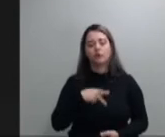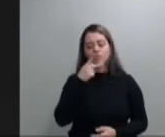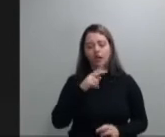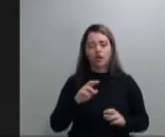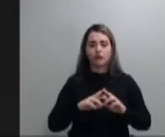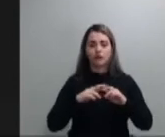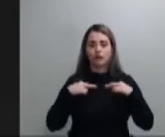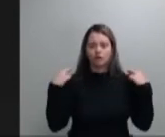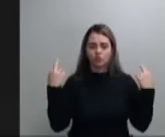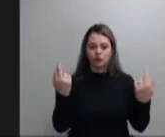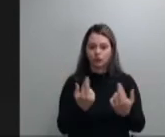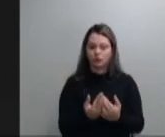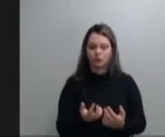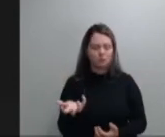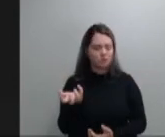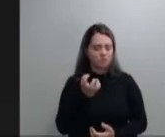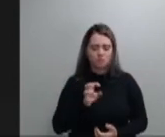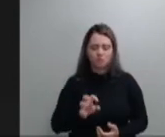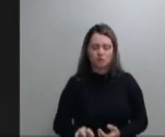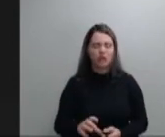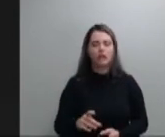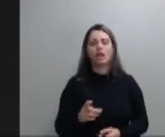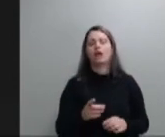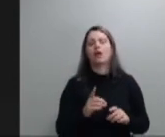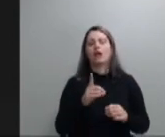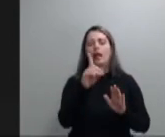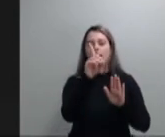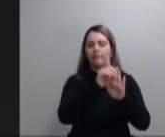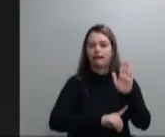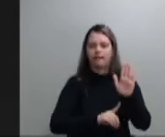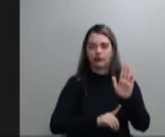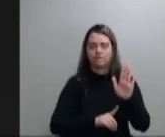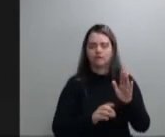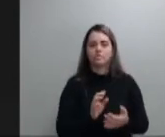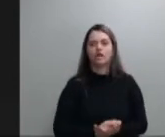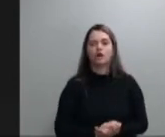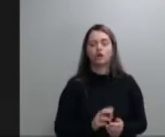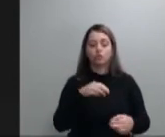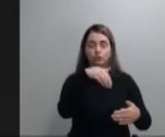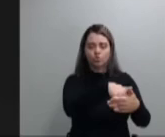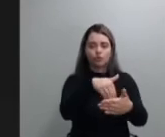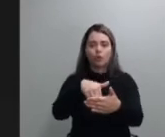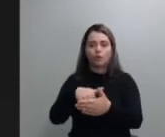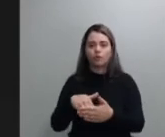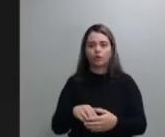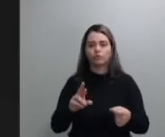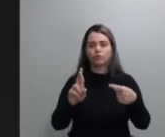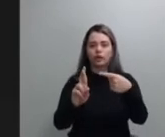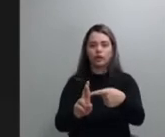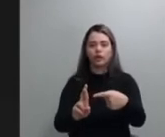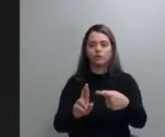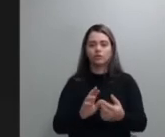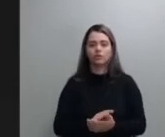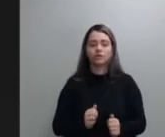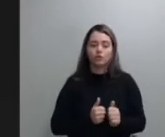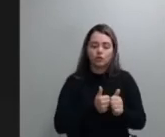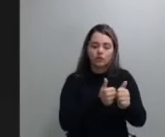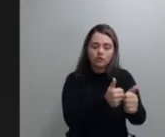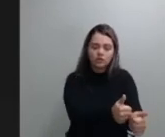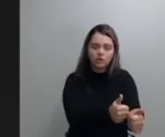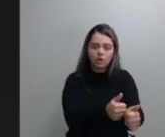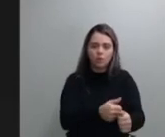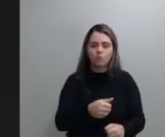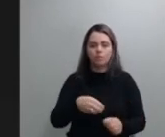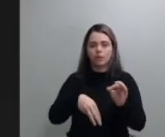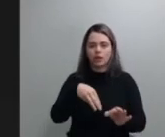rejeitou os embargos de declaração nos termos do voto do relator vencido o ministro Napoleão Maia